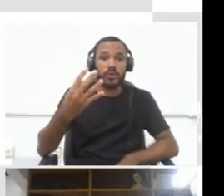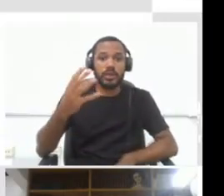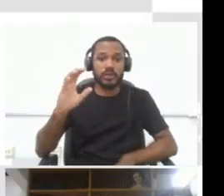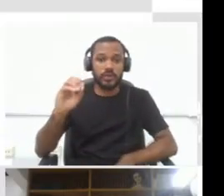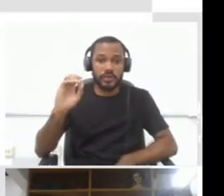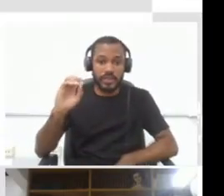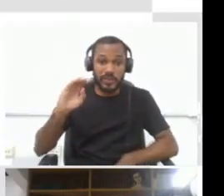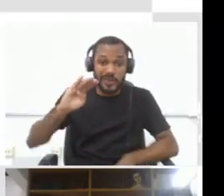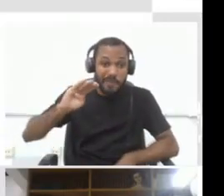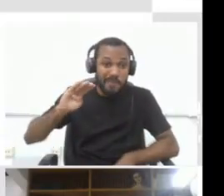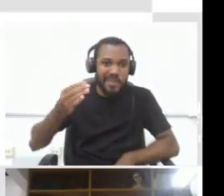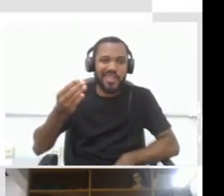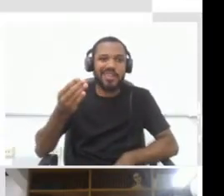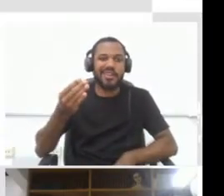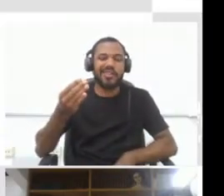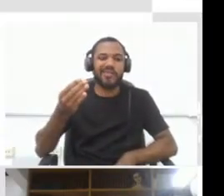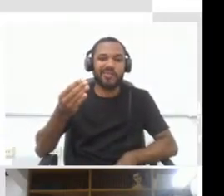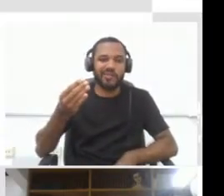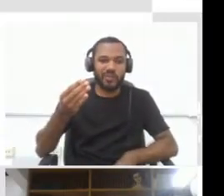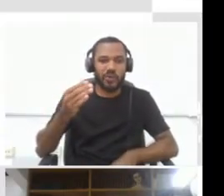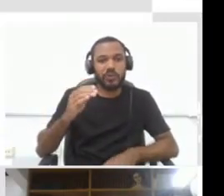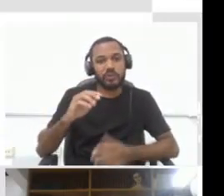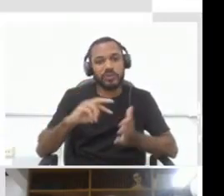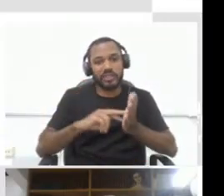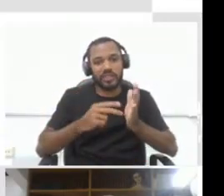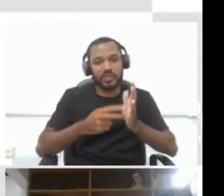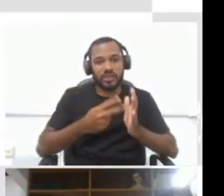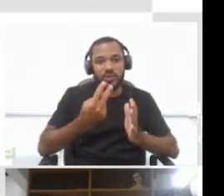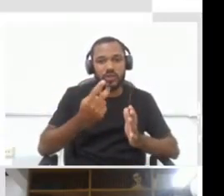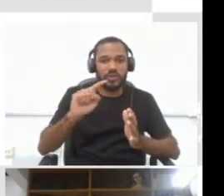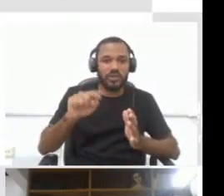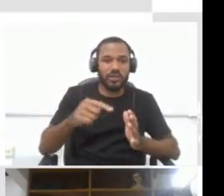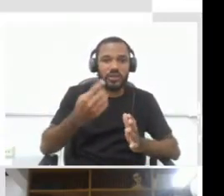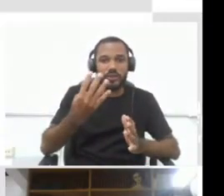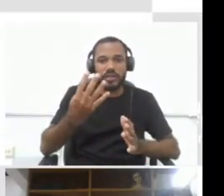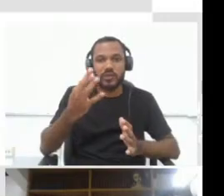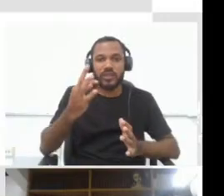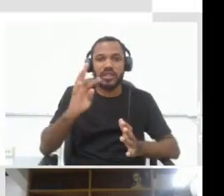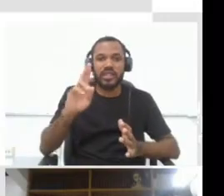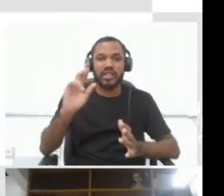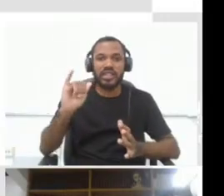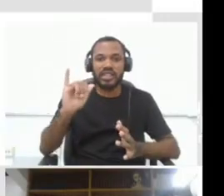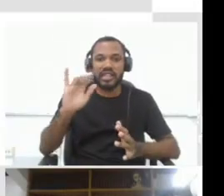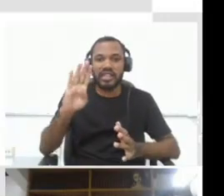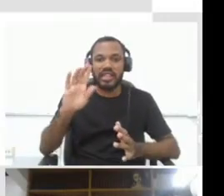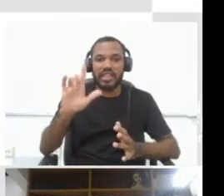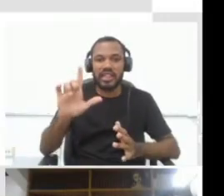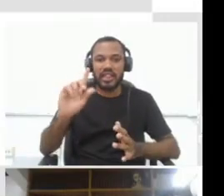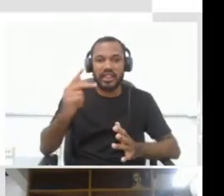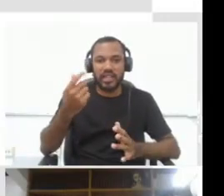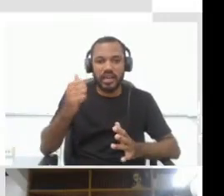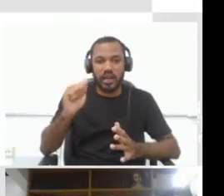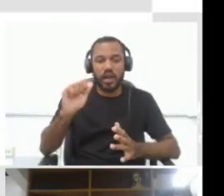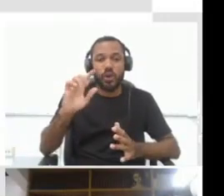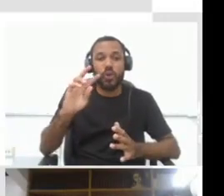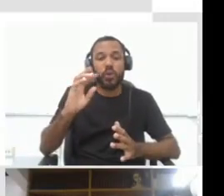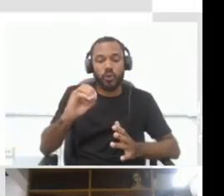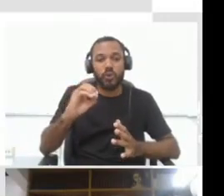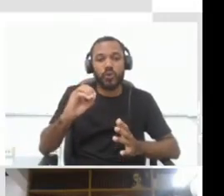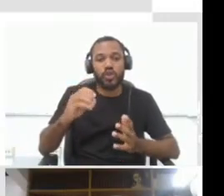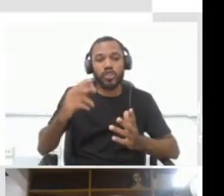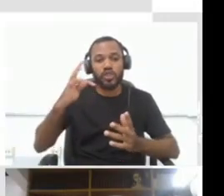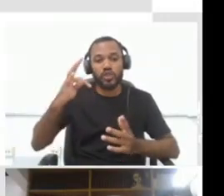2.400 bilhões, ou seja, 2,4 trilhões de toneladas de CO2, né?